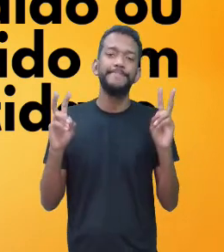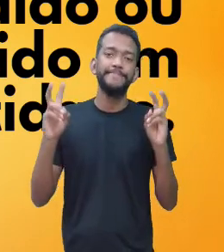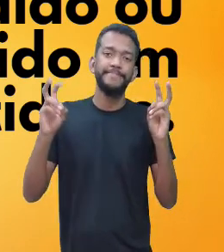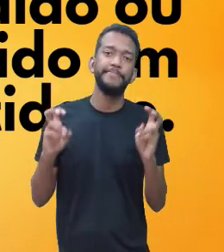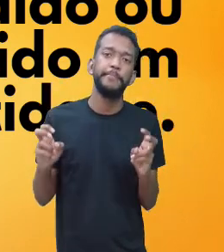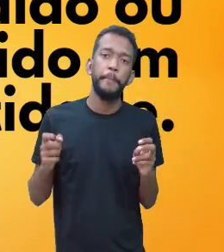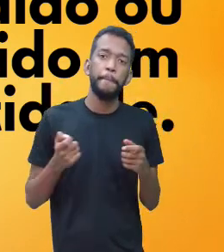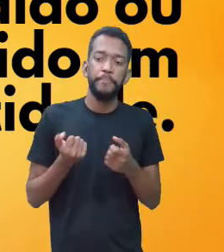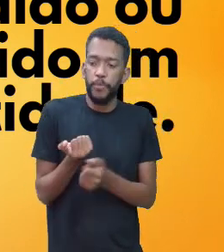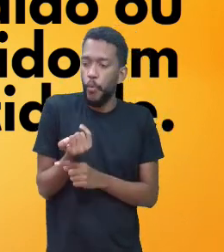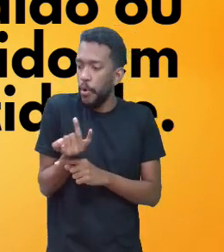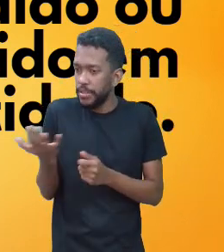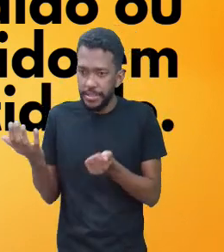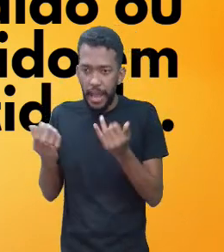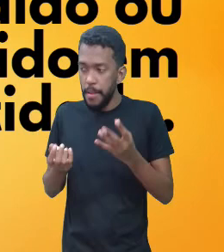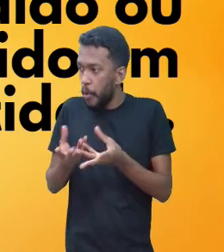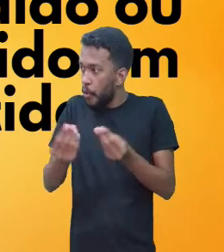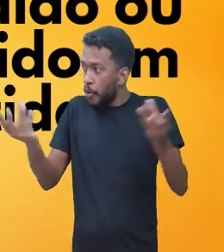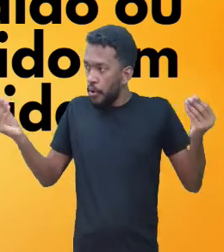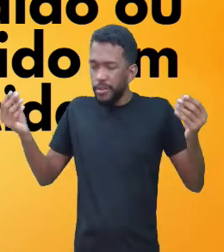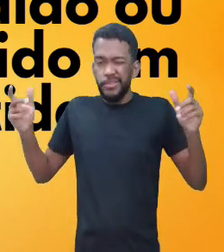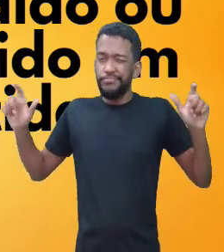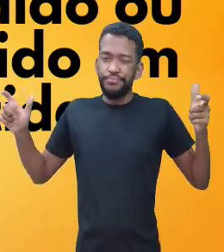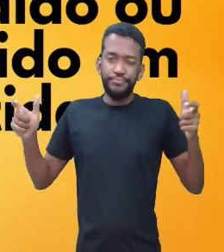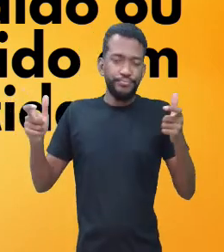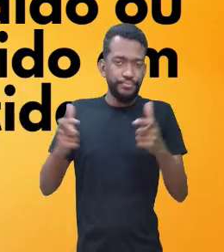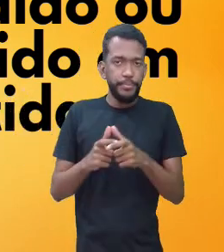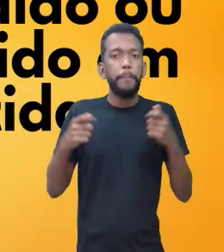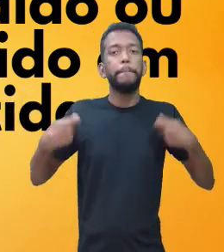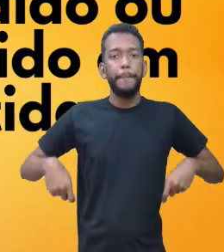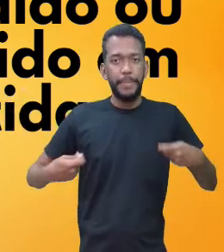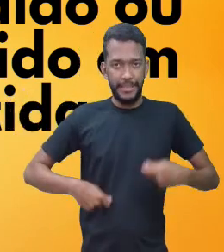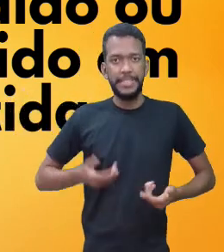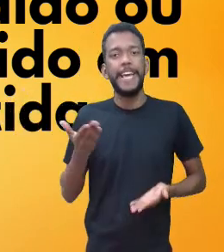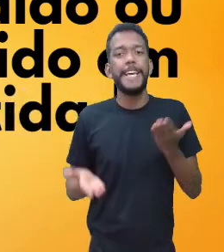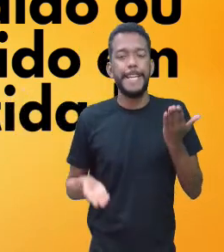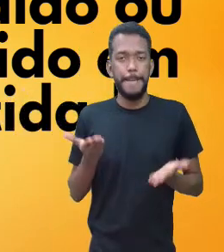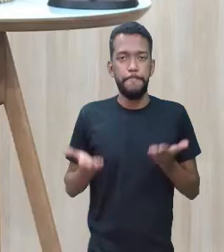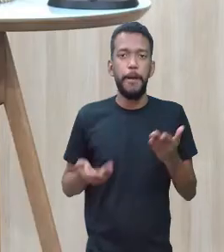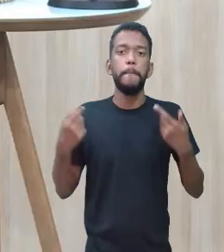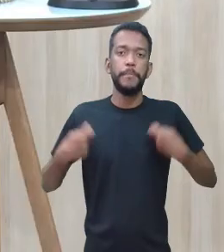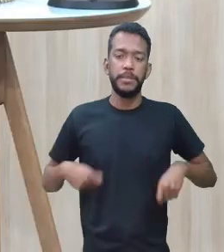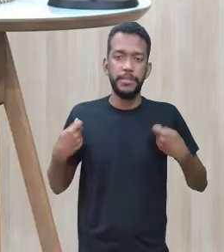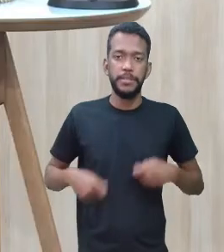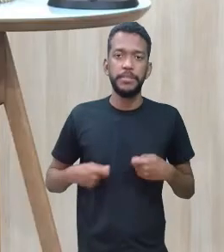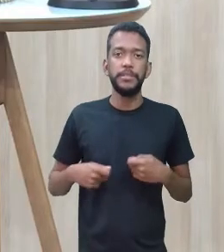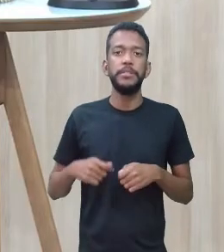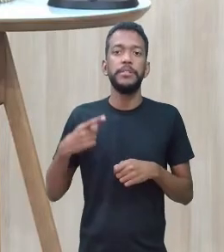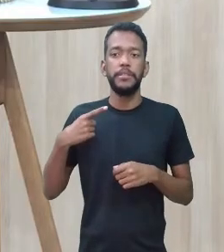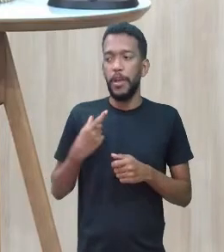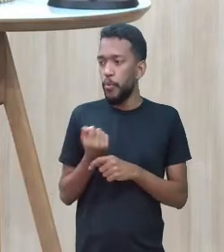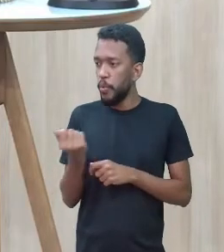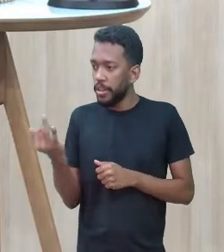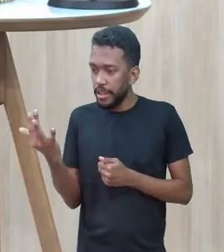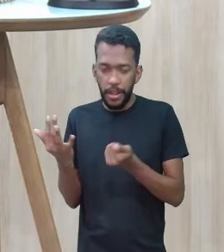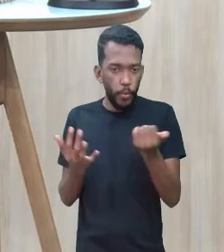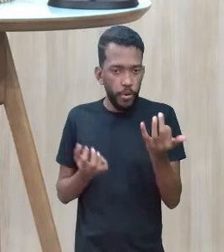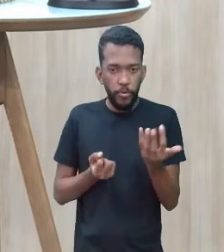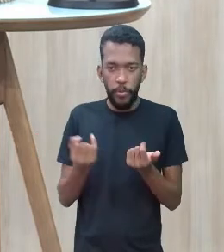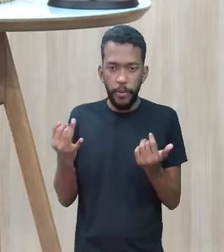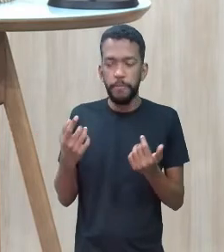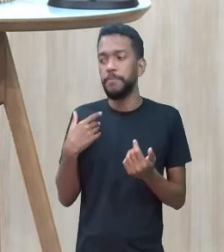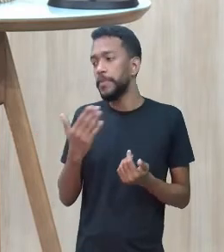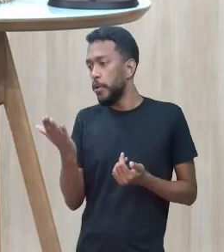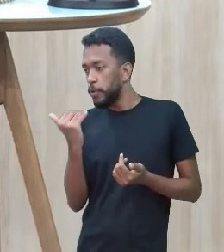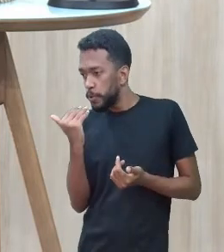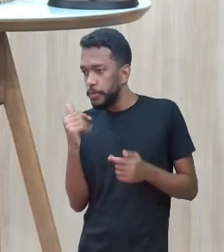aí da quantidade. Então, tudo tem que estar muito equilibrado na sua quantidade, tanto do